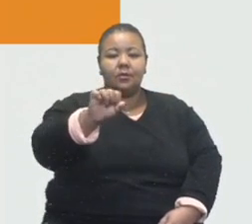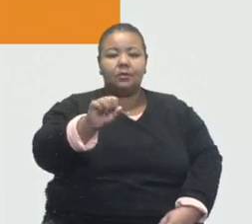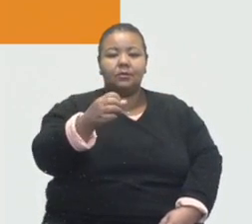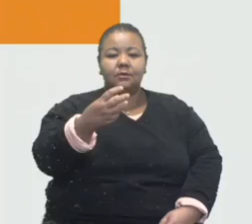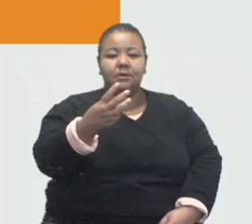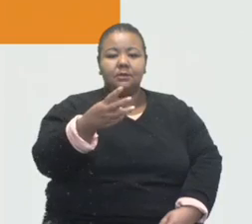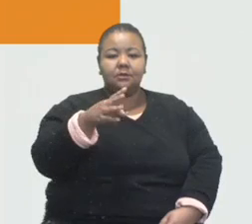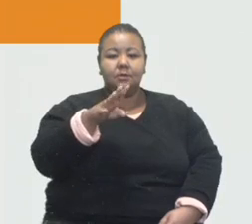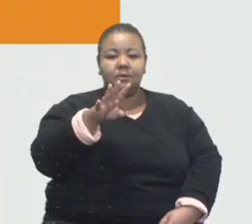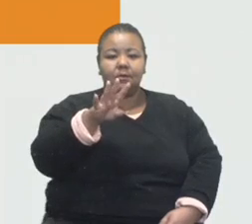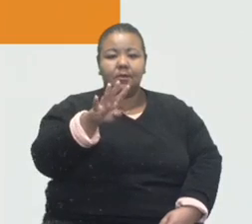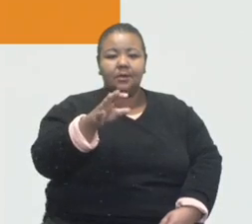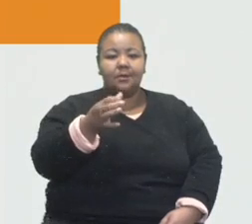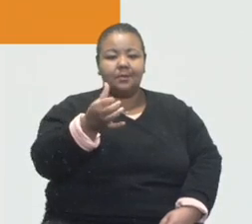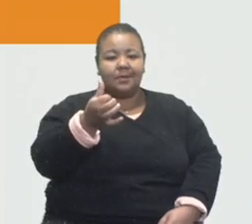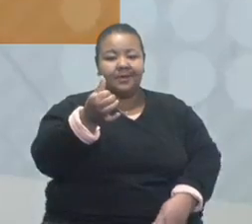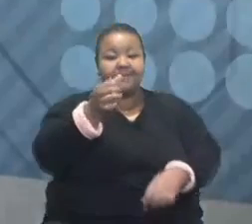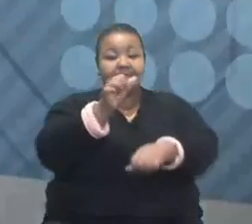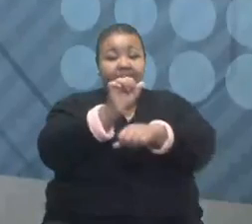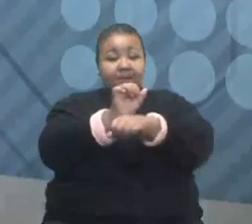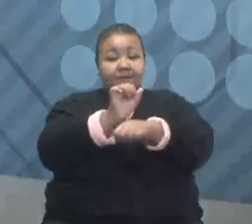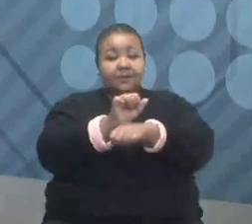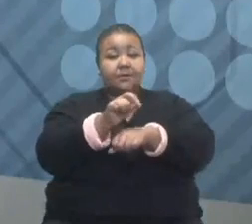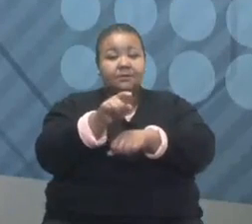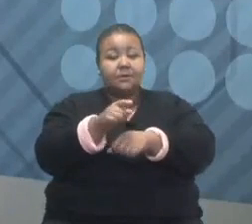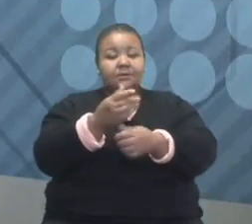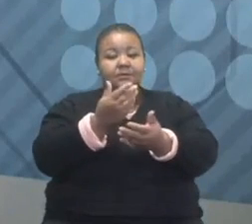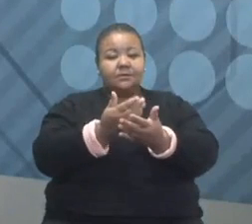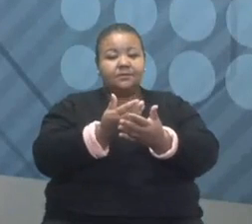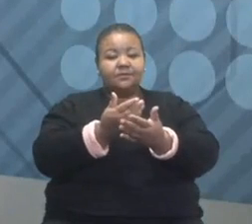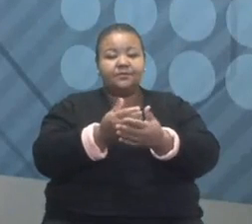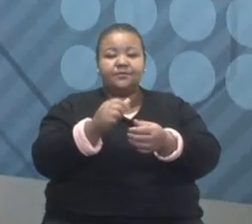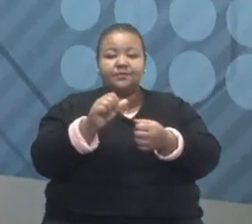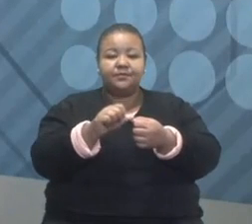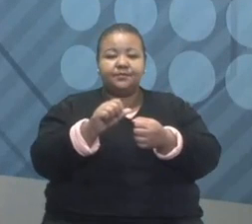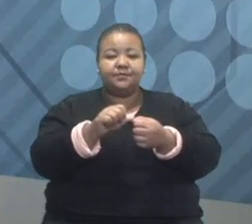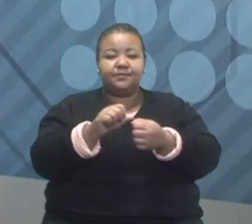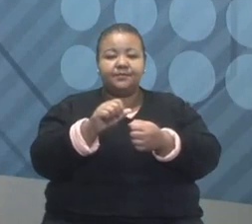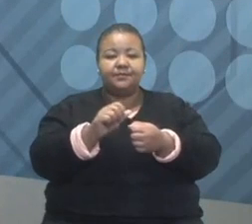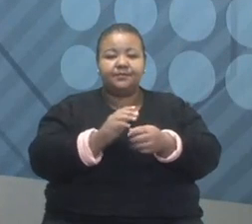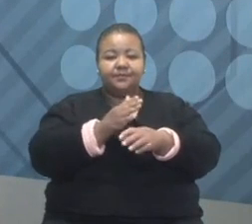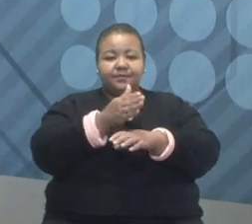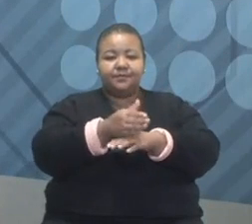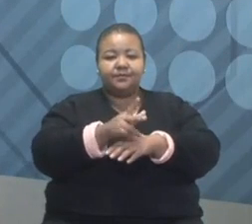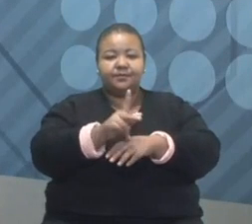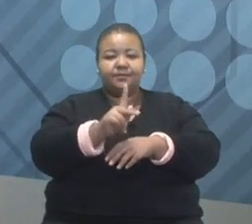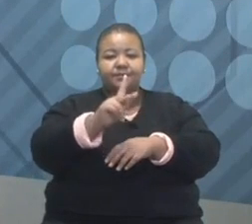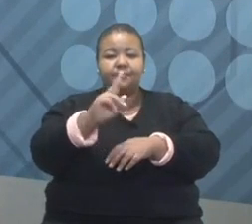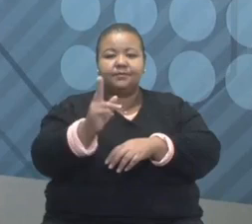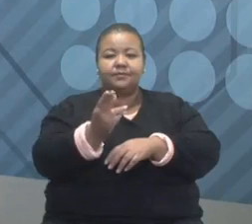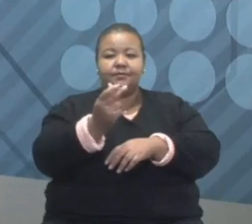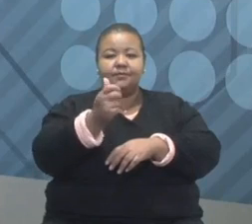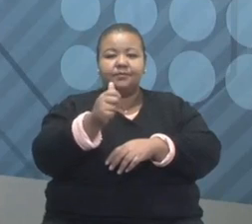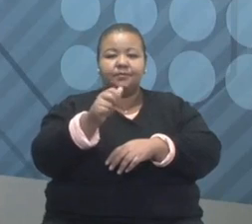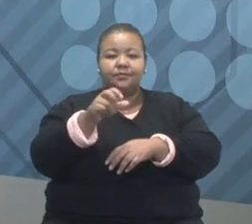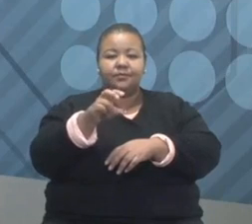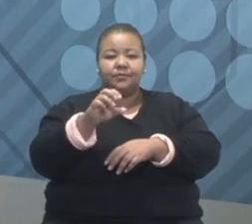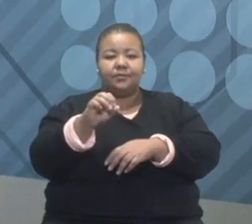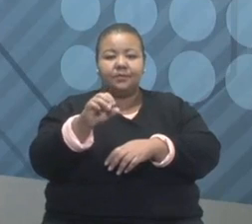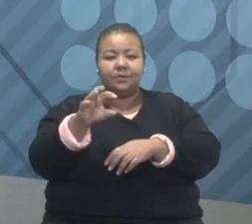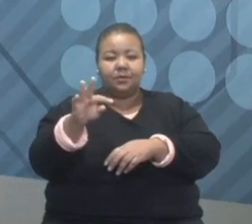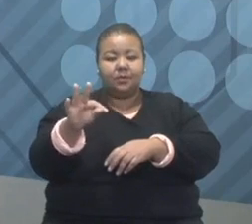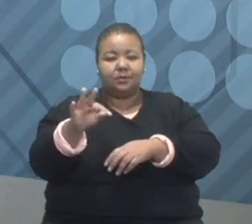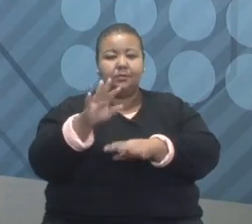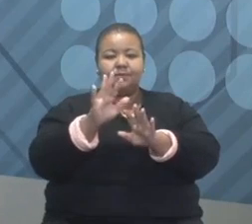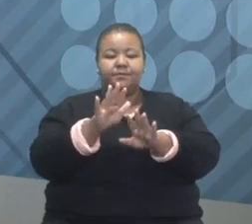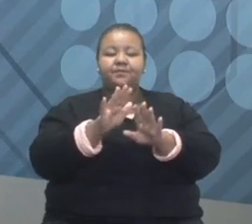59836. Então, aguardo você em alguns momentos da nossa aula para fazer uso do Kahoot. Como eu comentei, as